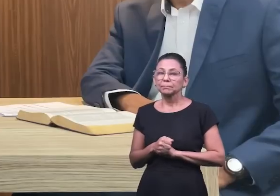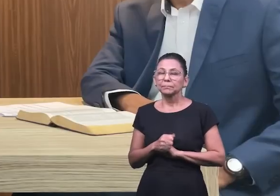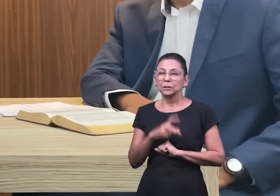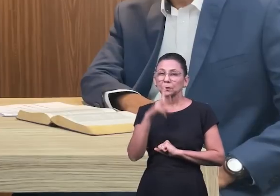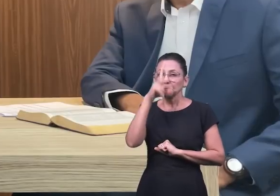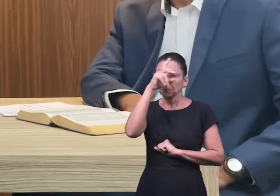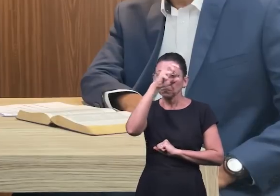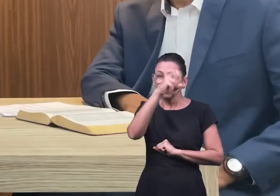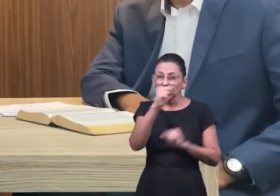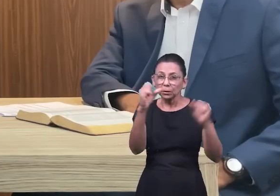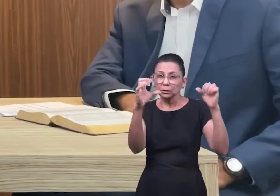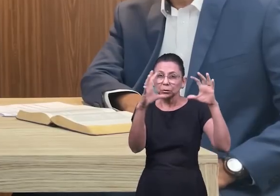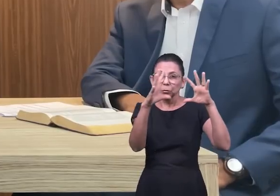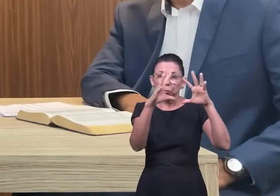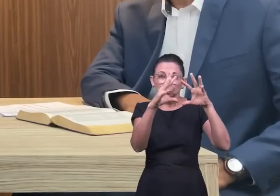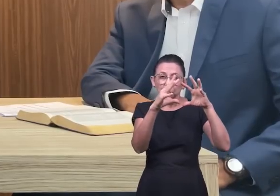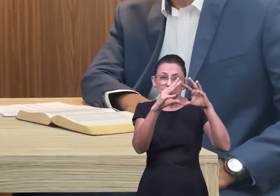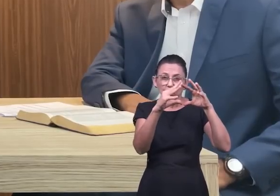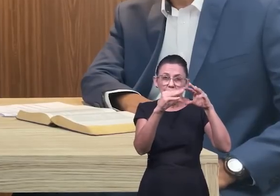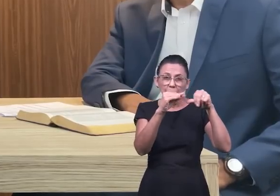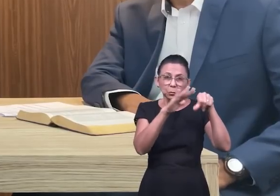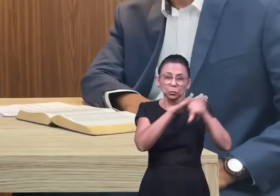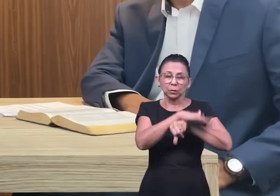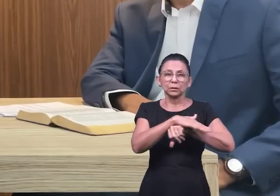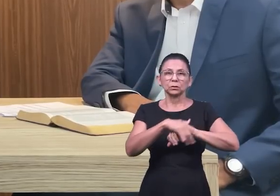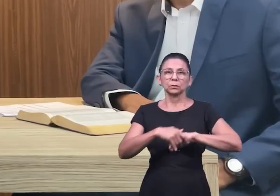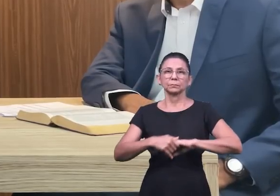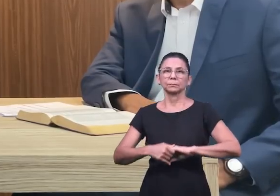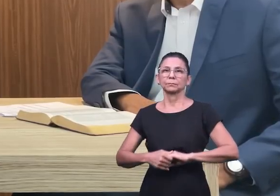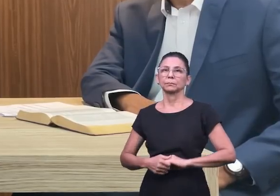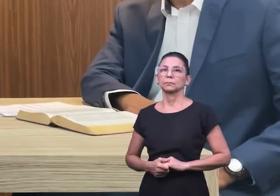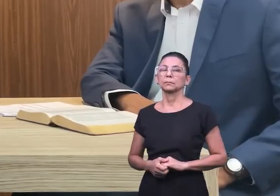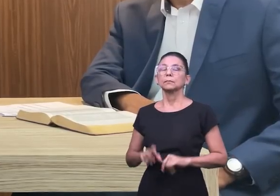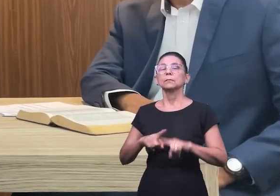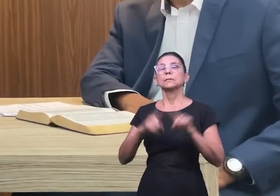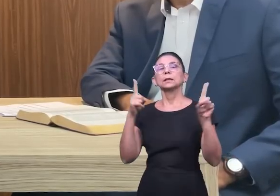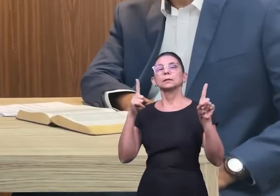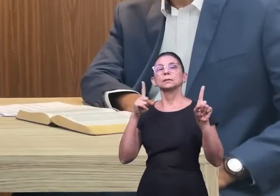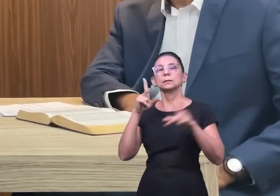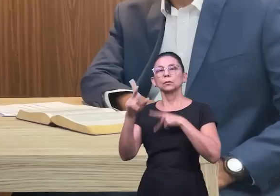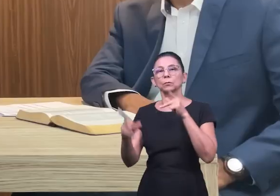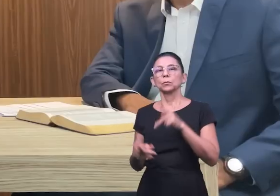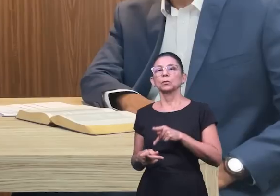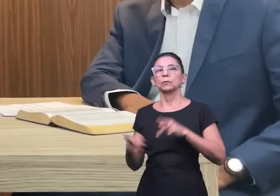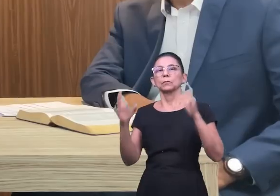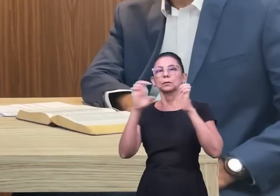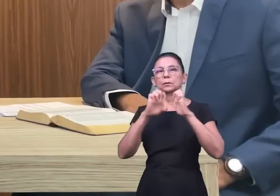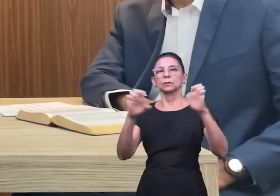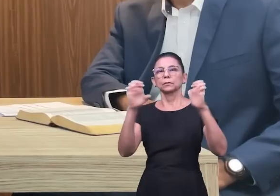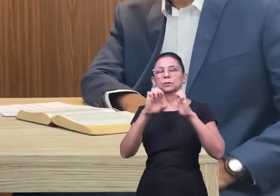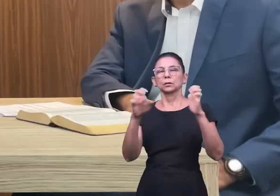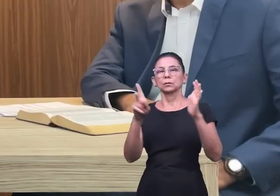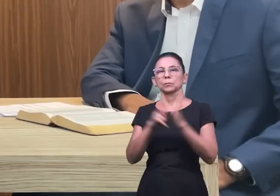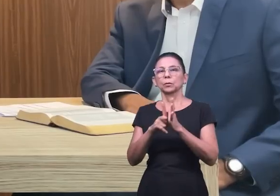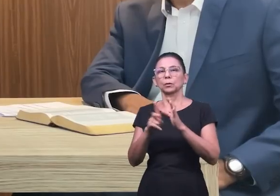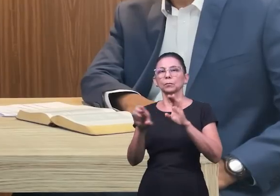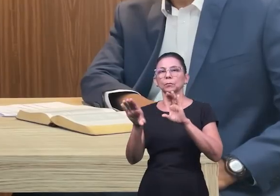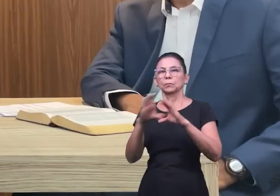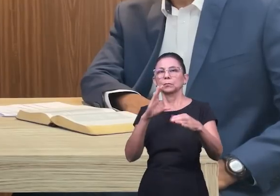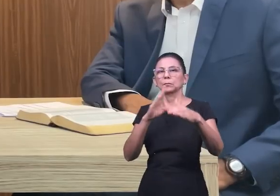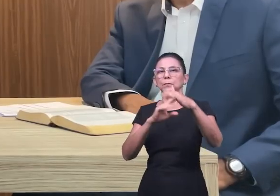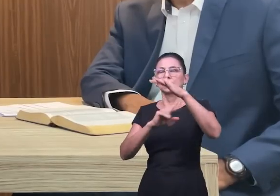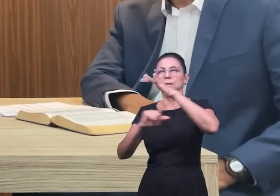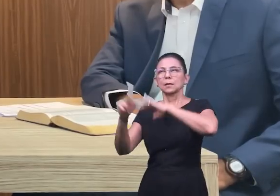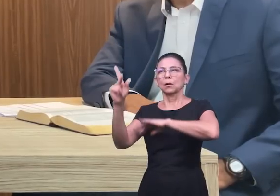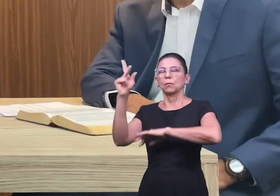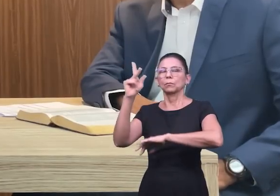as pessoas não estão conseguindo enxergar e ver a luz. Mas existe um povo, que é a igreja fiel, um povo onde